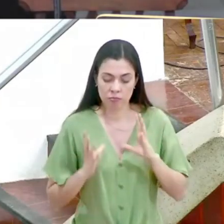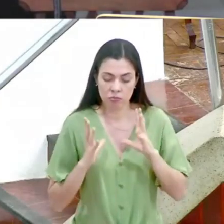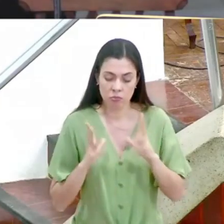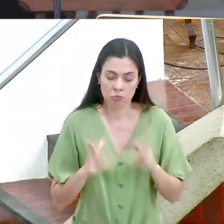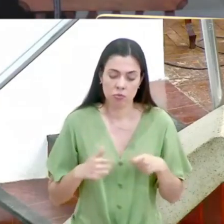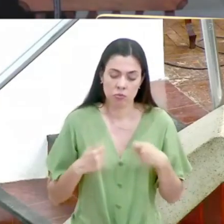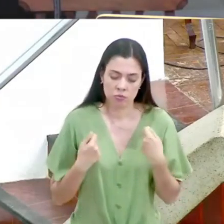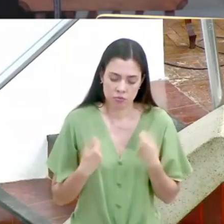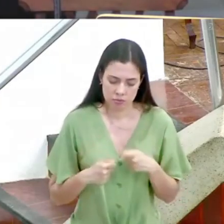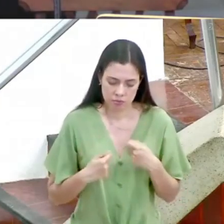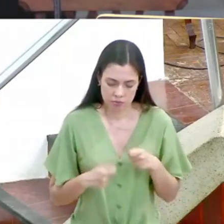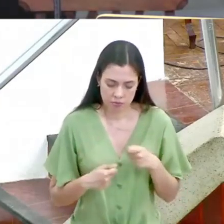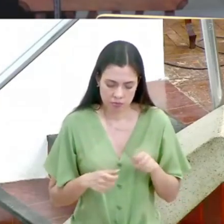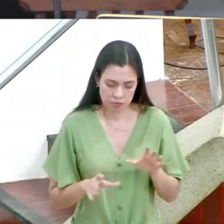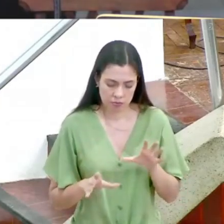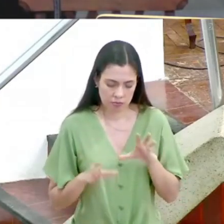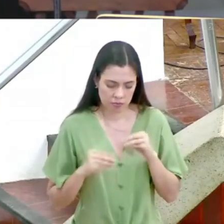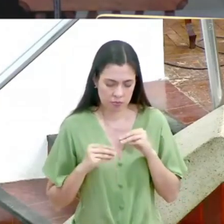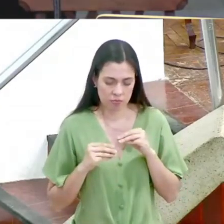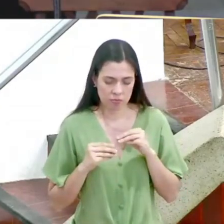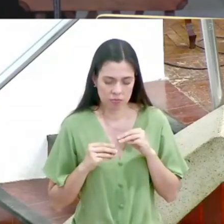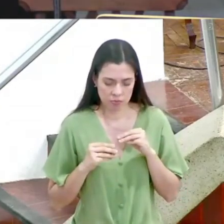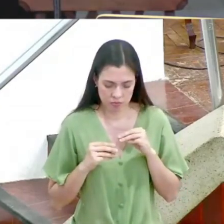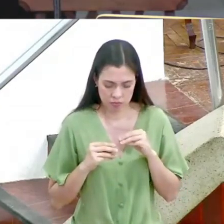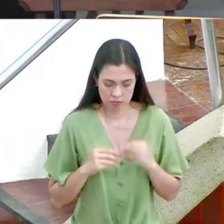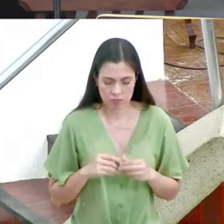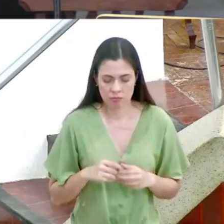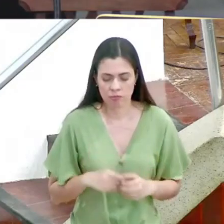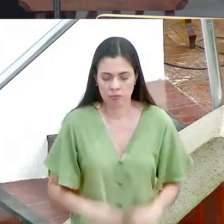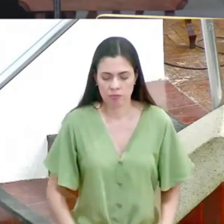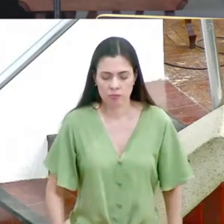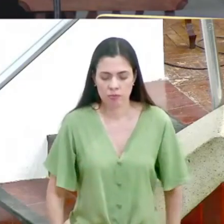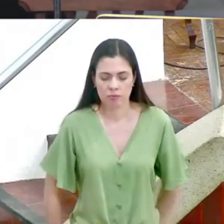desta mensagem para não ir para o